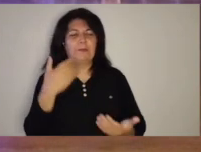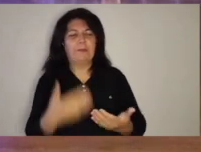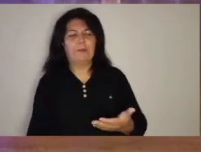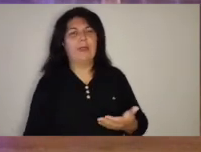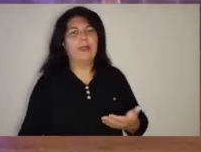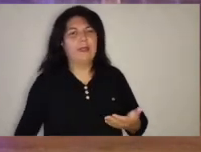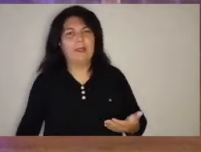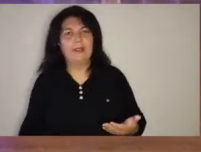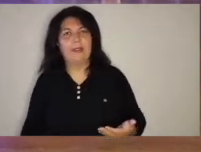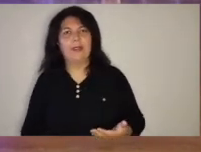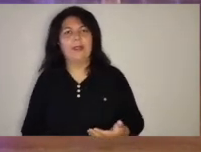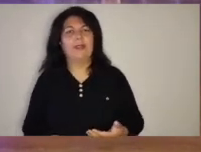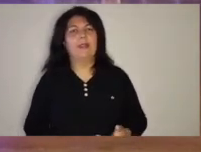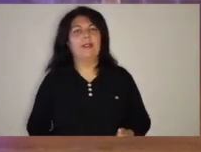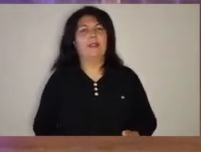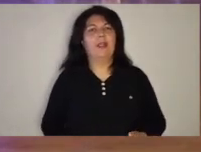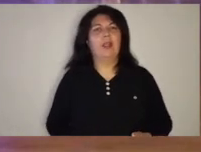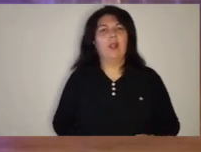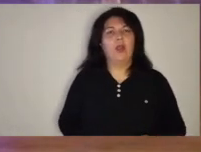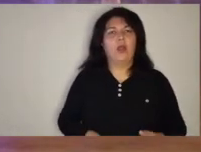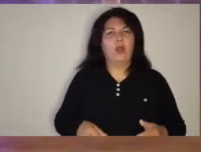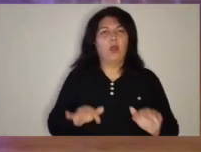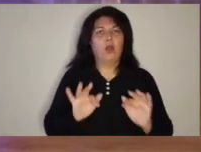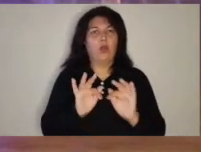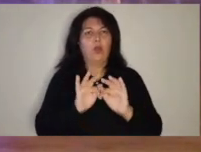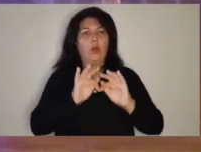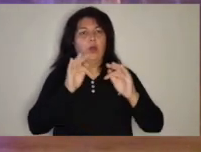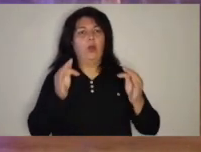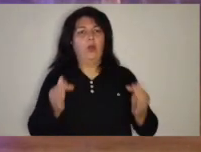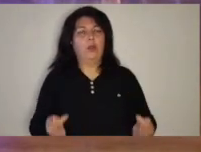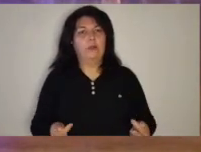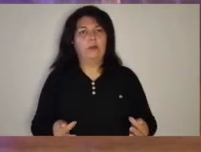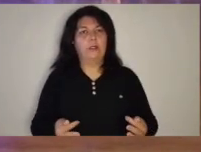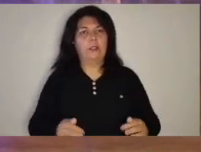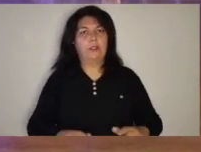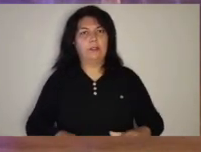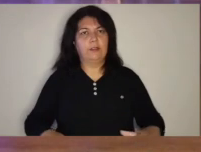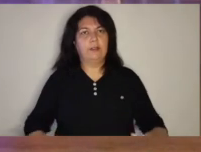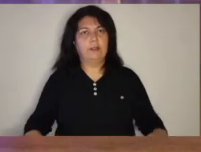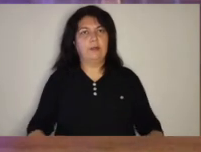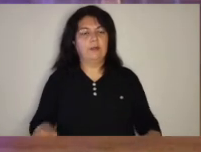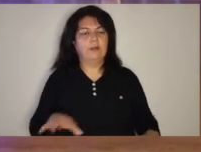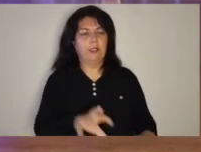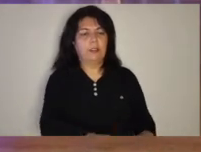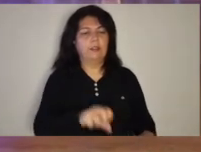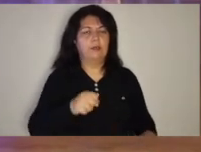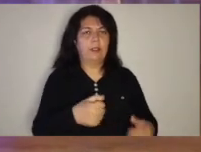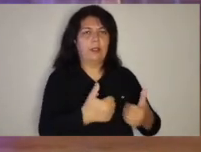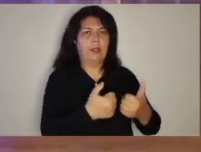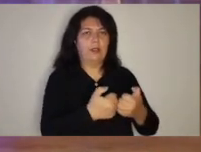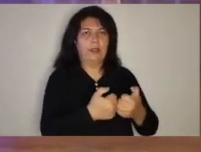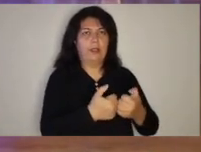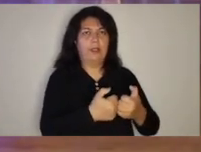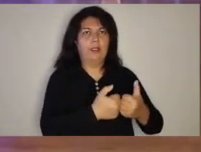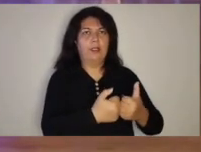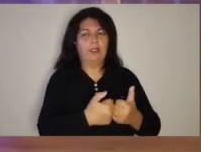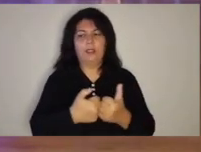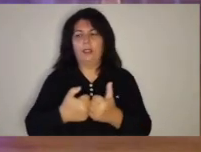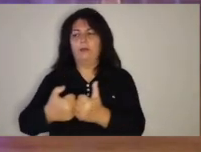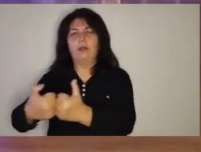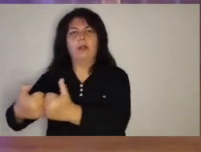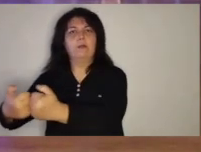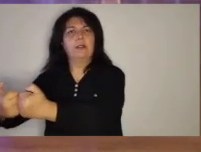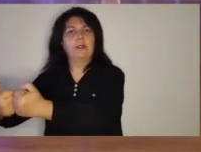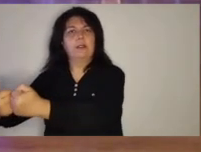E sabe o que mais aconteceu? Os filisteus pegaram a arca e levaram para a cidade